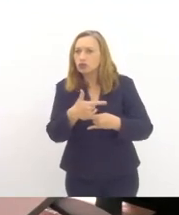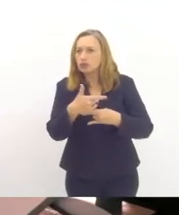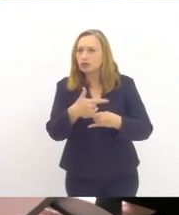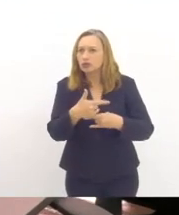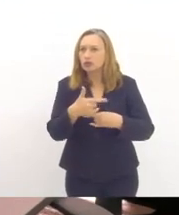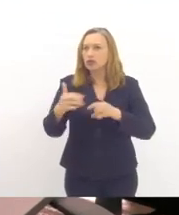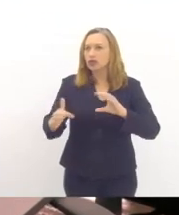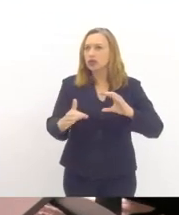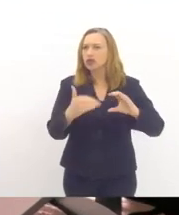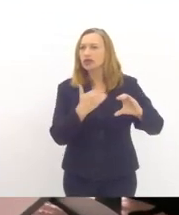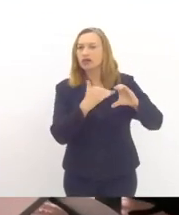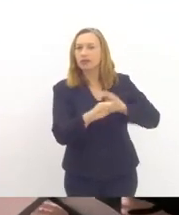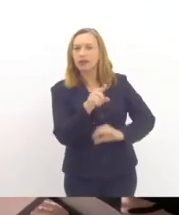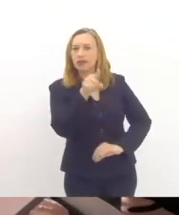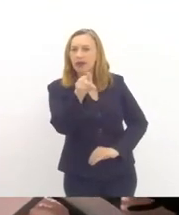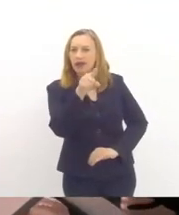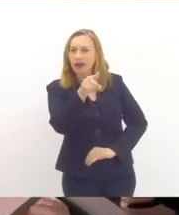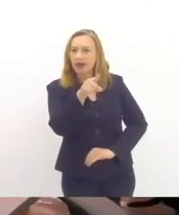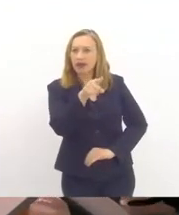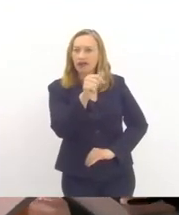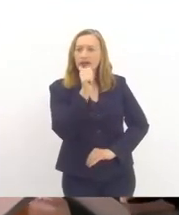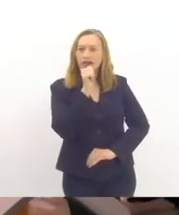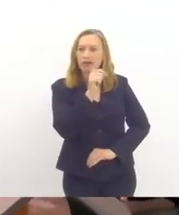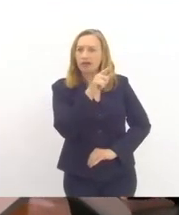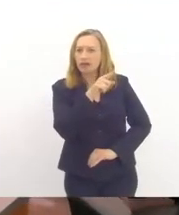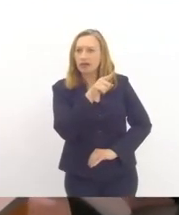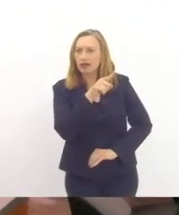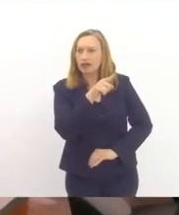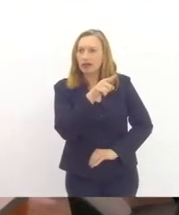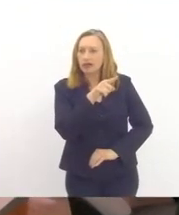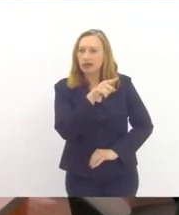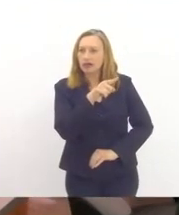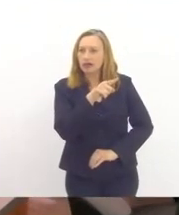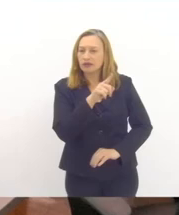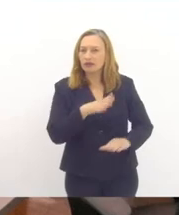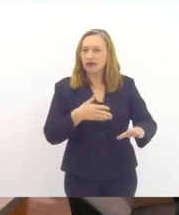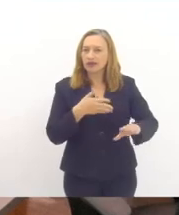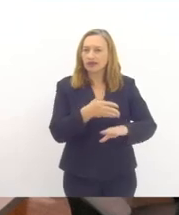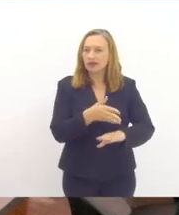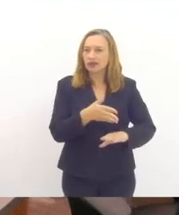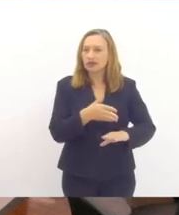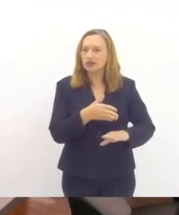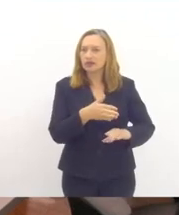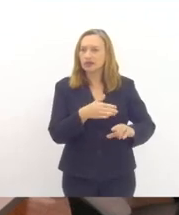Encaminha para ela aqui o link do Zoom, aí ela vai fazer vai entrar na sala.